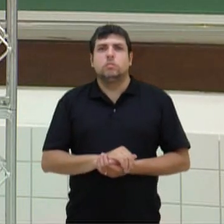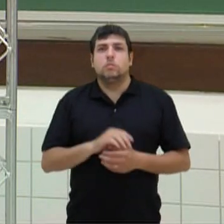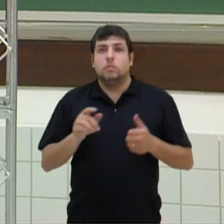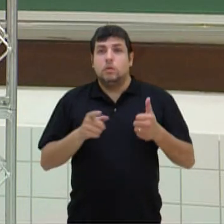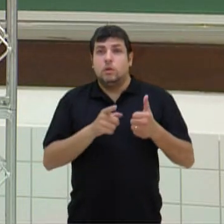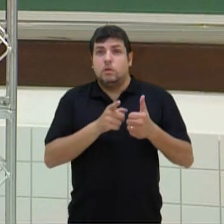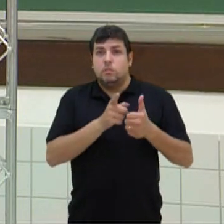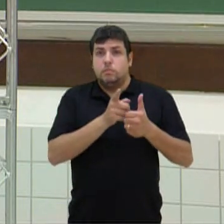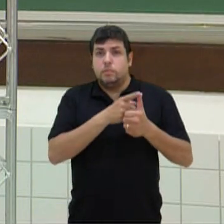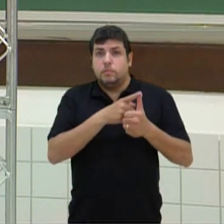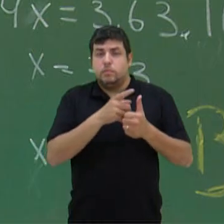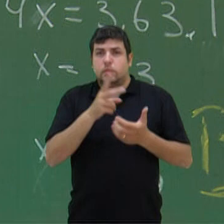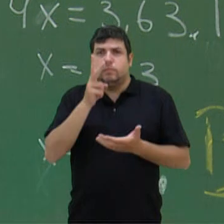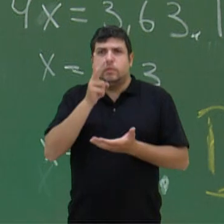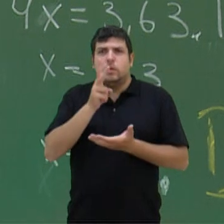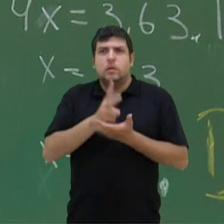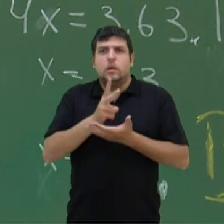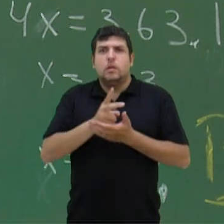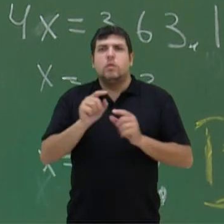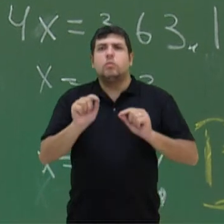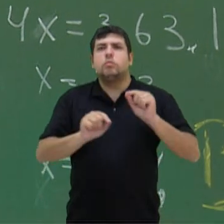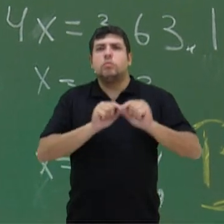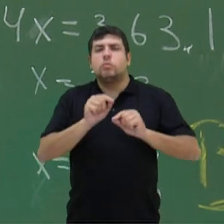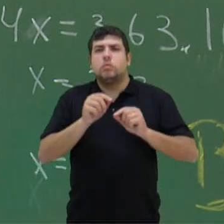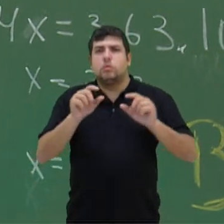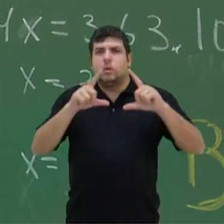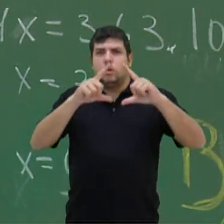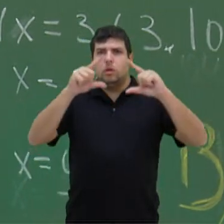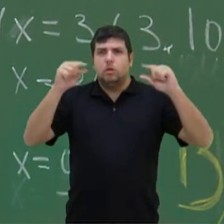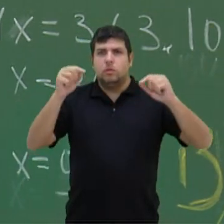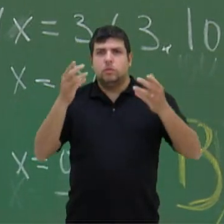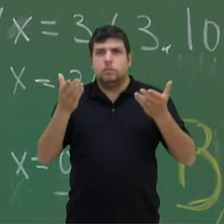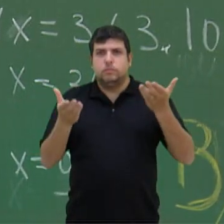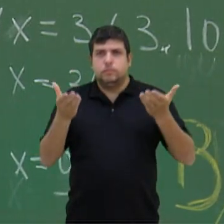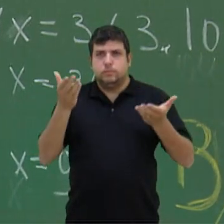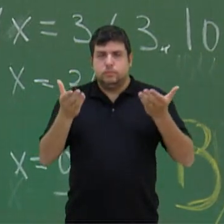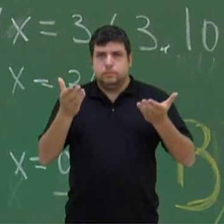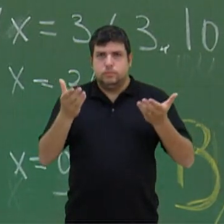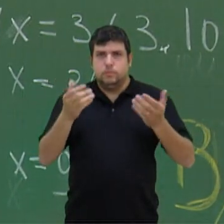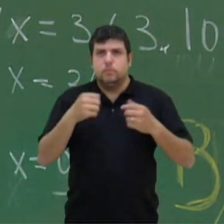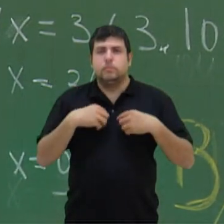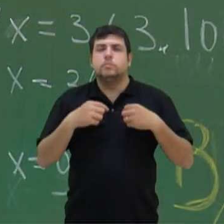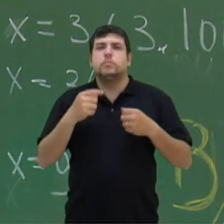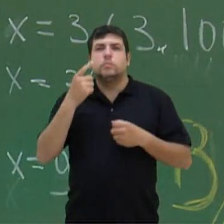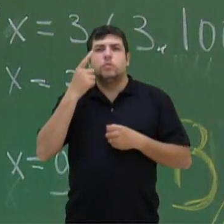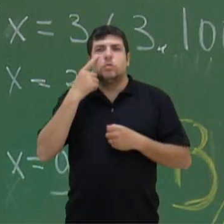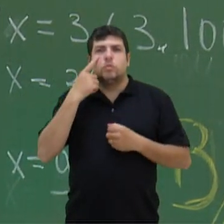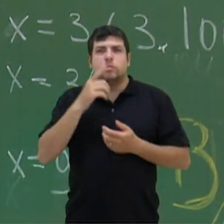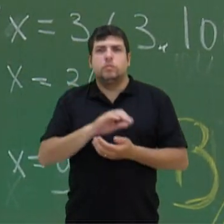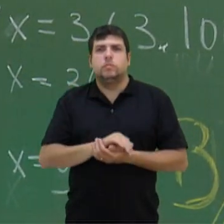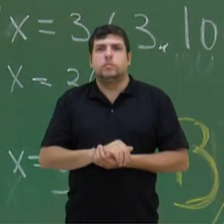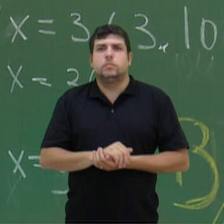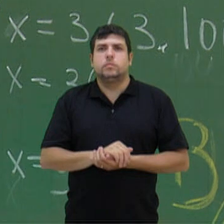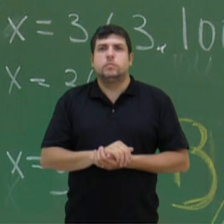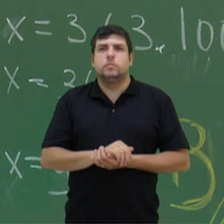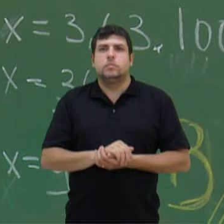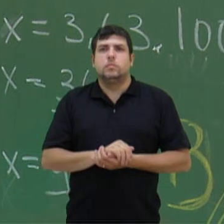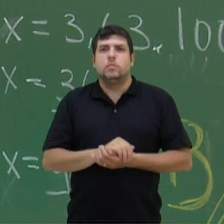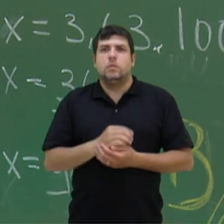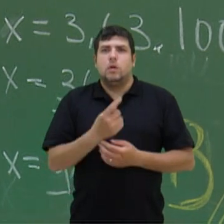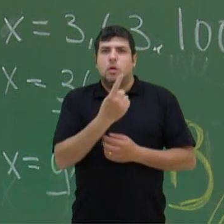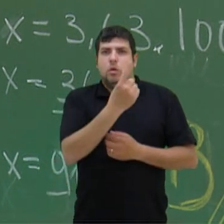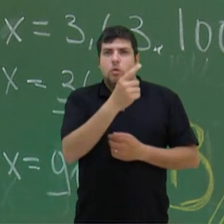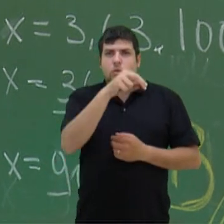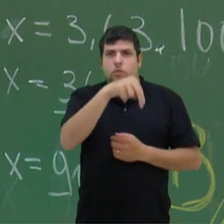etapa, sempre é balancear a equação, tá? Vamos dar uma olhadinha aqui. Então a gente tem um N